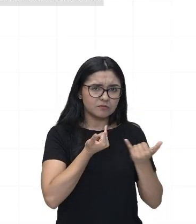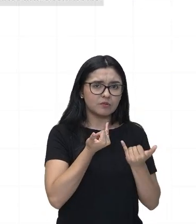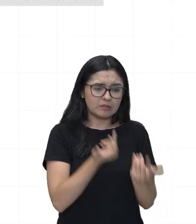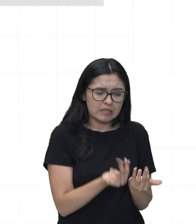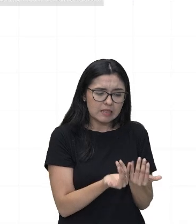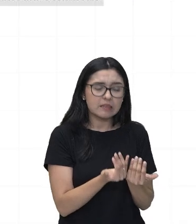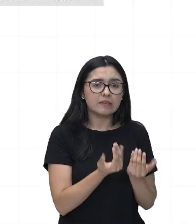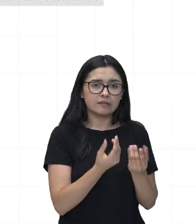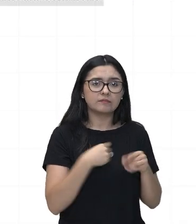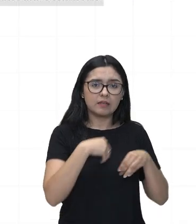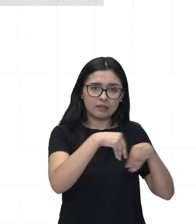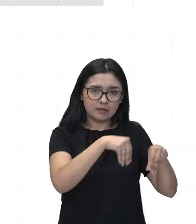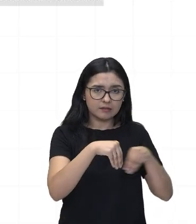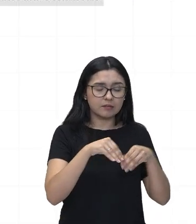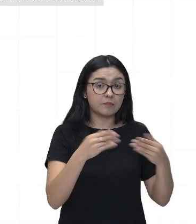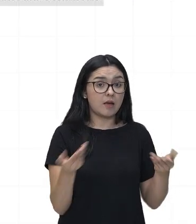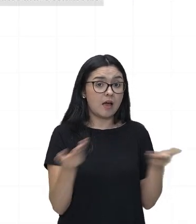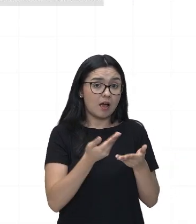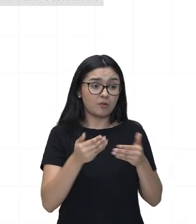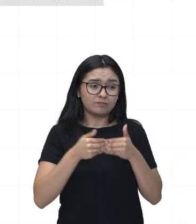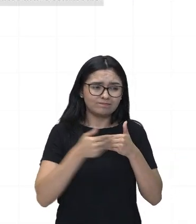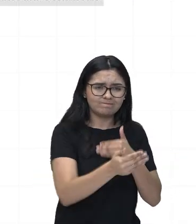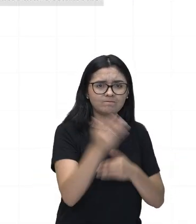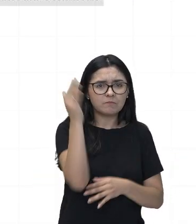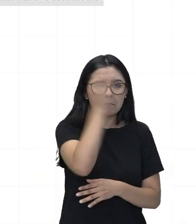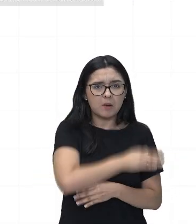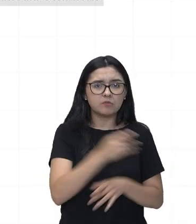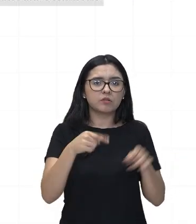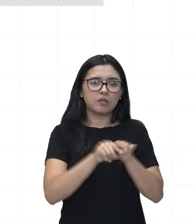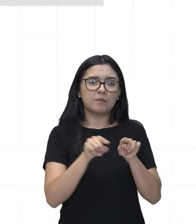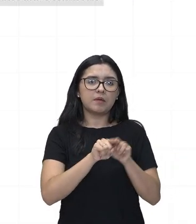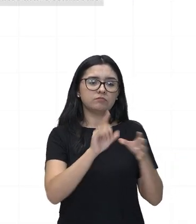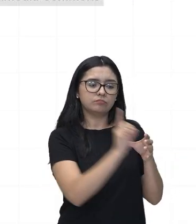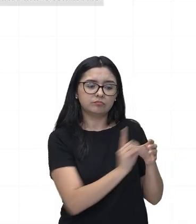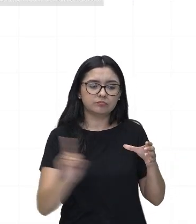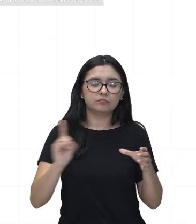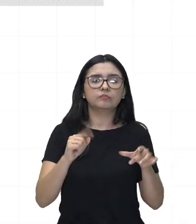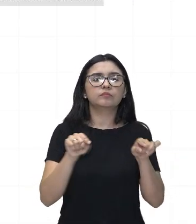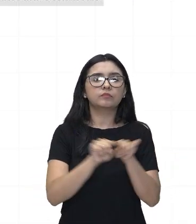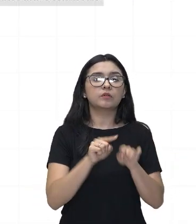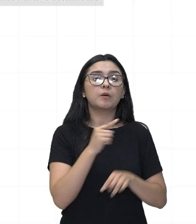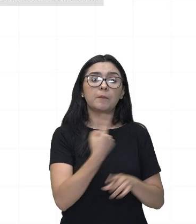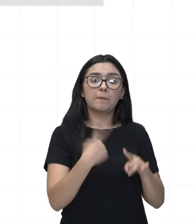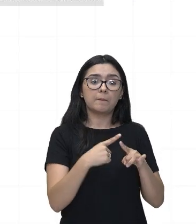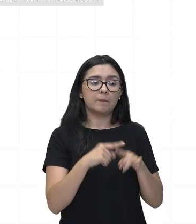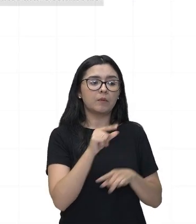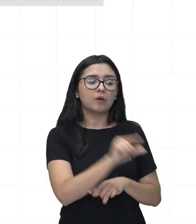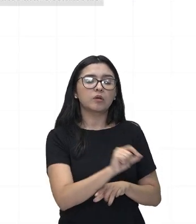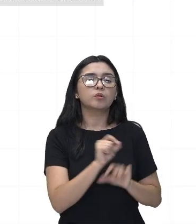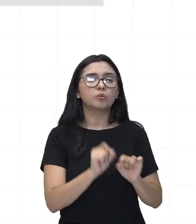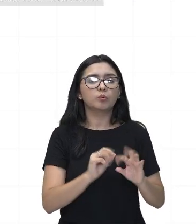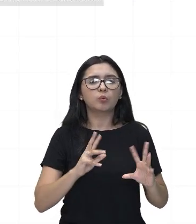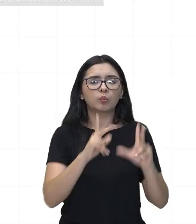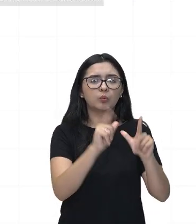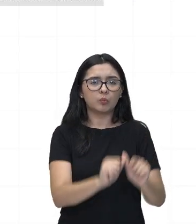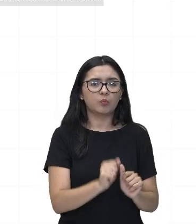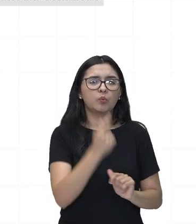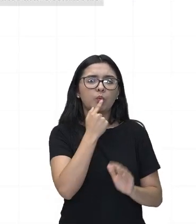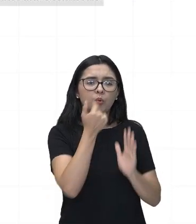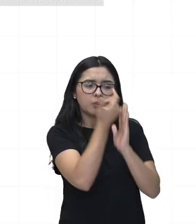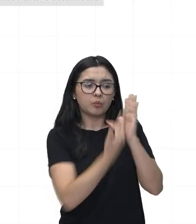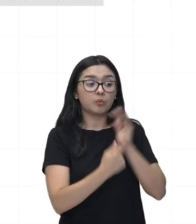De hora em diante serás maldito e expulso da terra, que abriu sua boca para beber de tua mão o sangue do teu